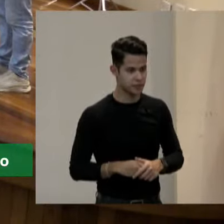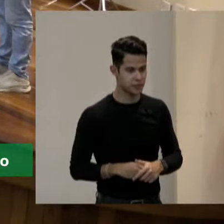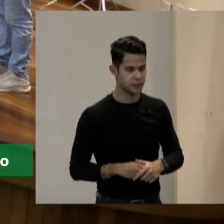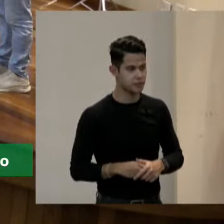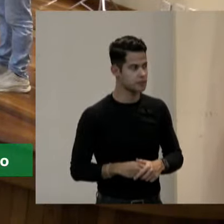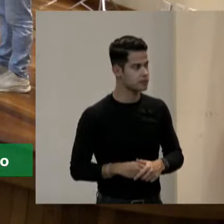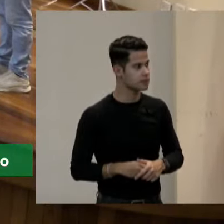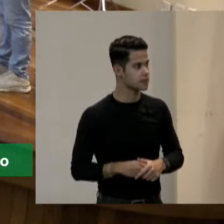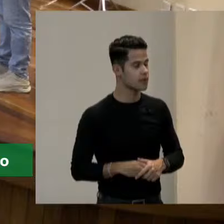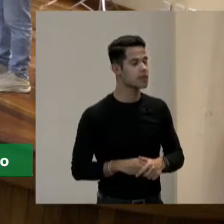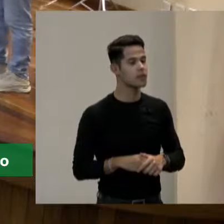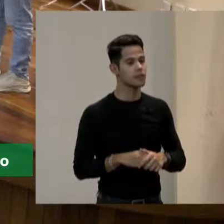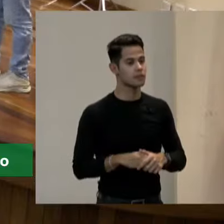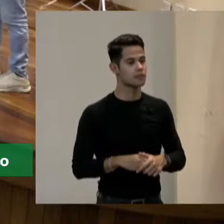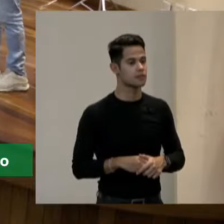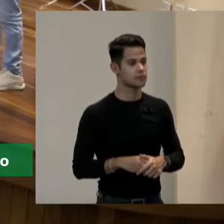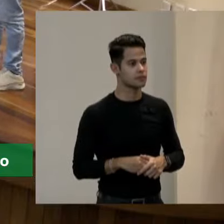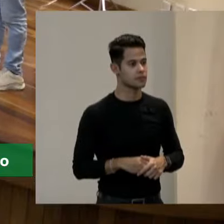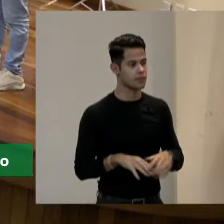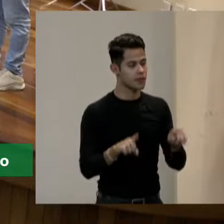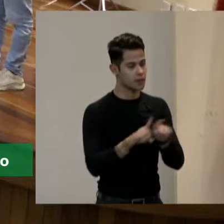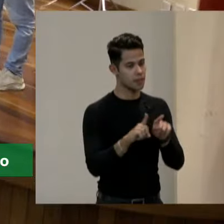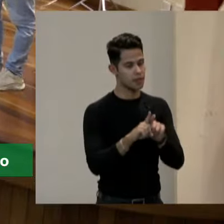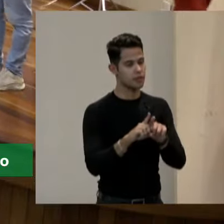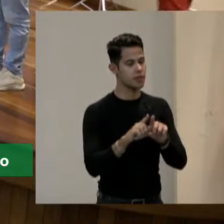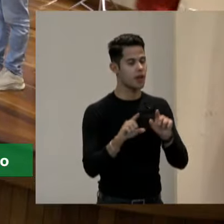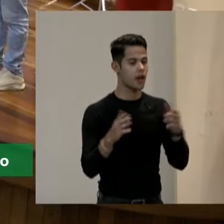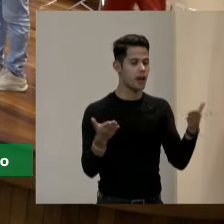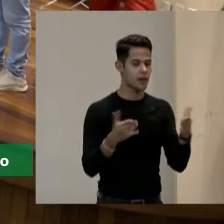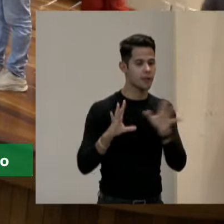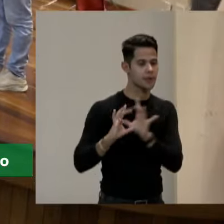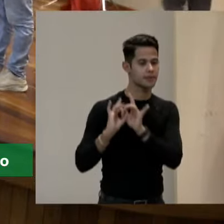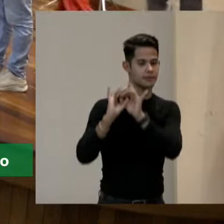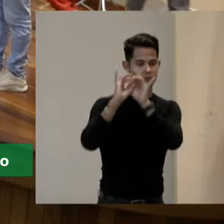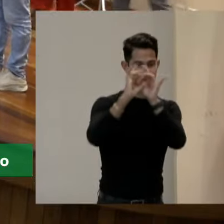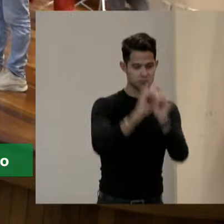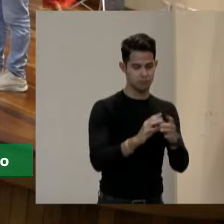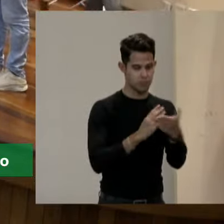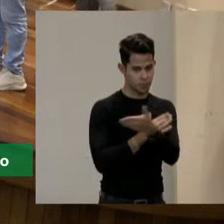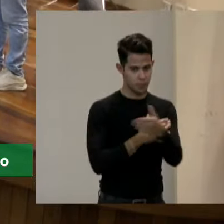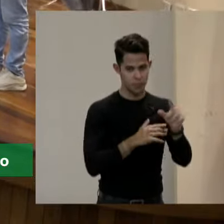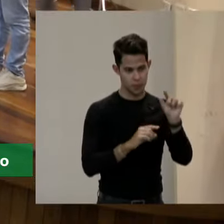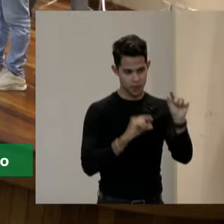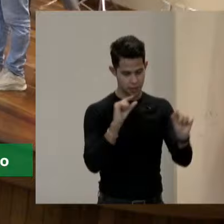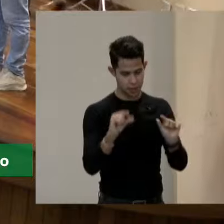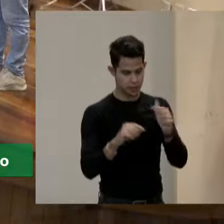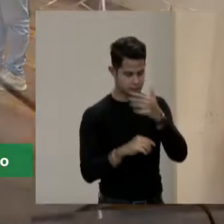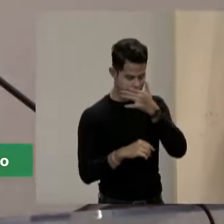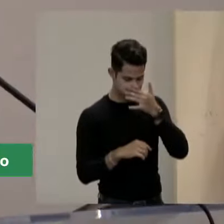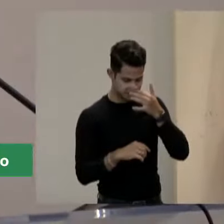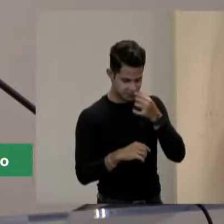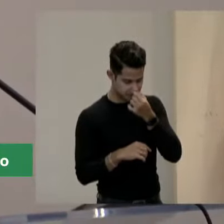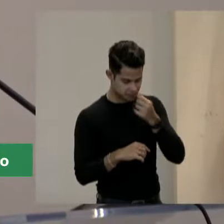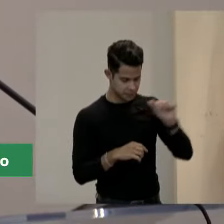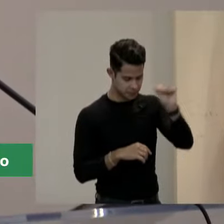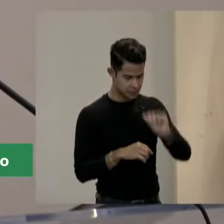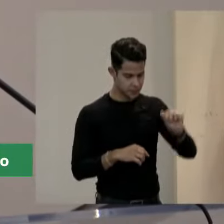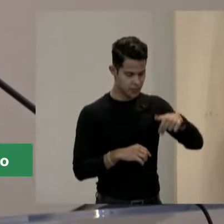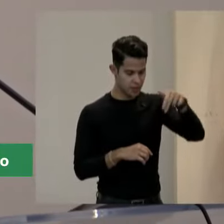E eu gostaria de contextualizar um pouquinho para vocês. A Associação Nacional para a Inclusão das